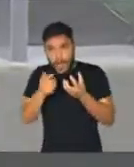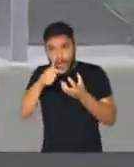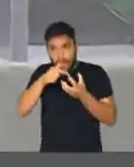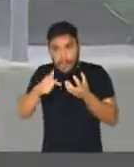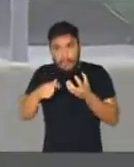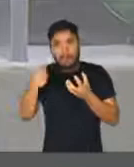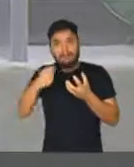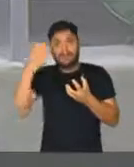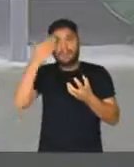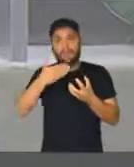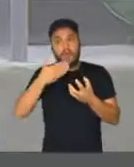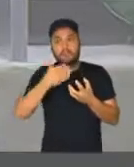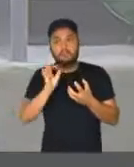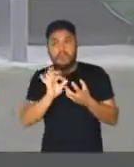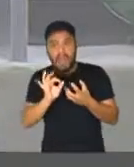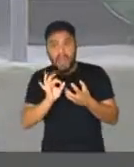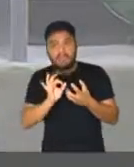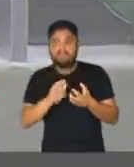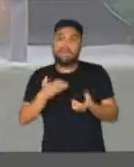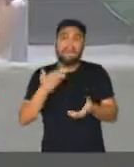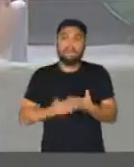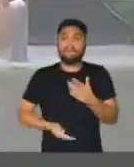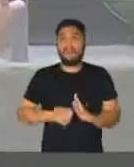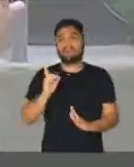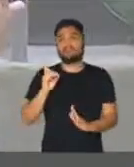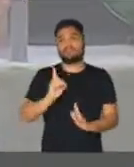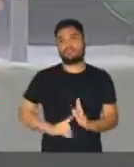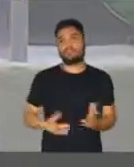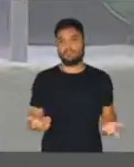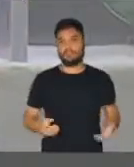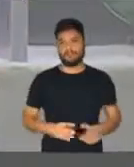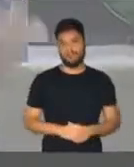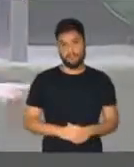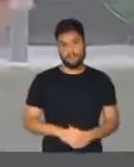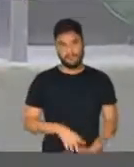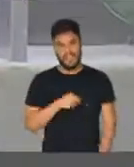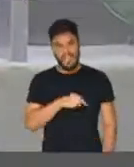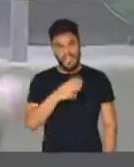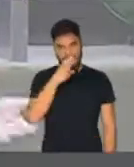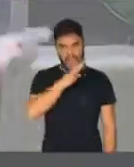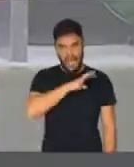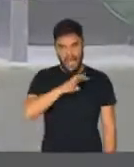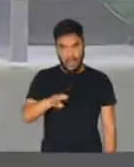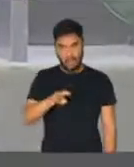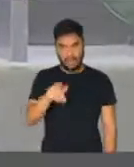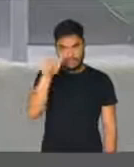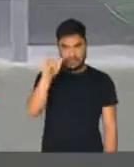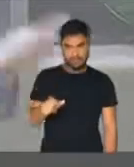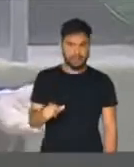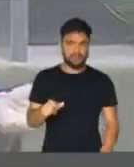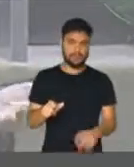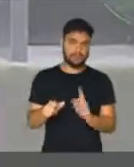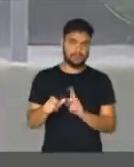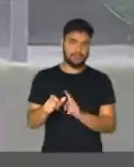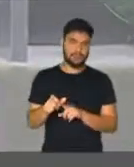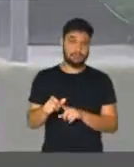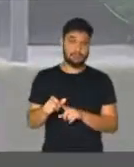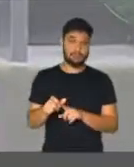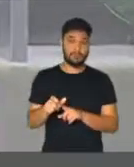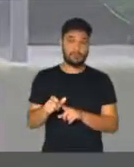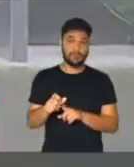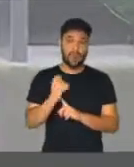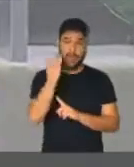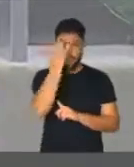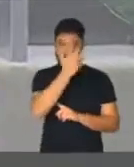tem validade jurídica. E essa denúncia contra o